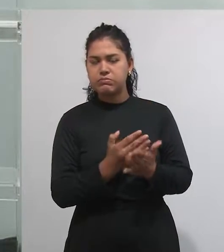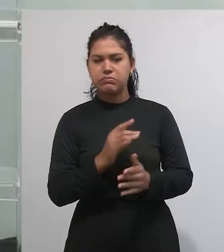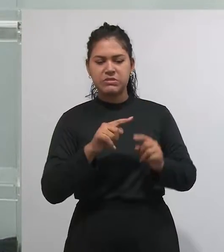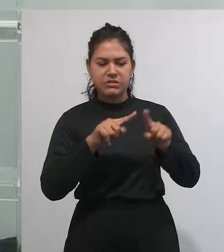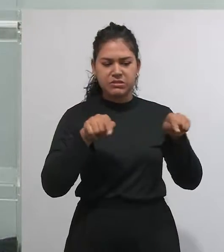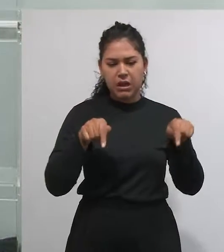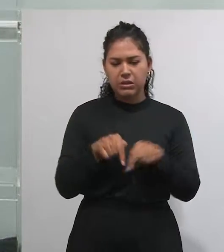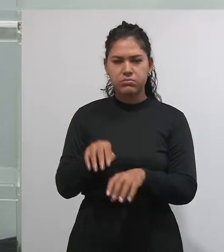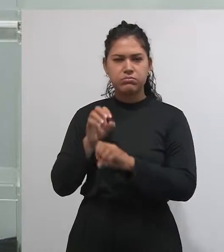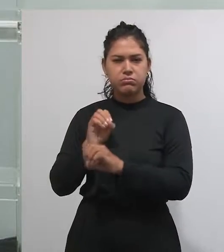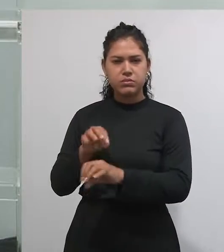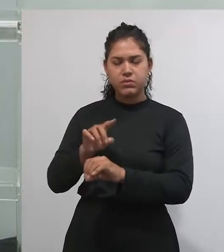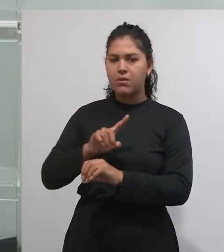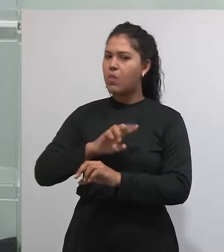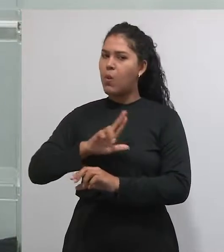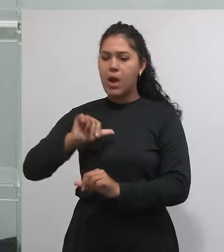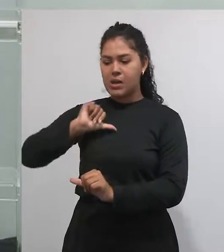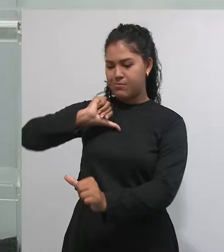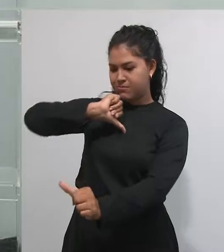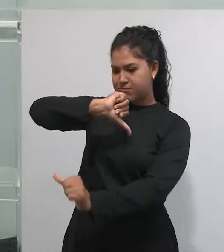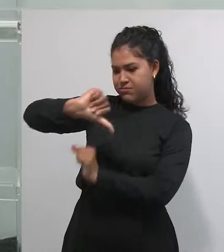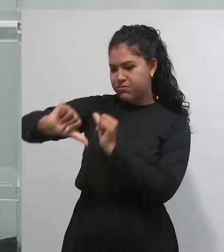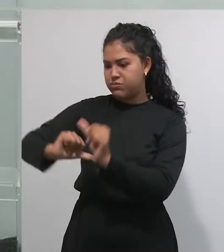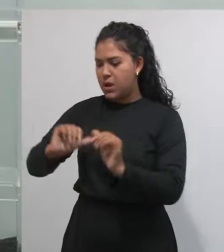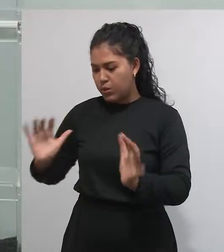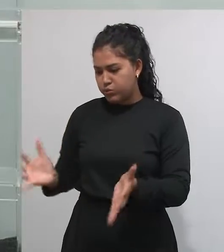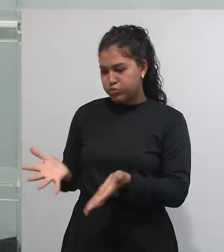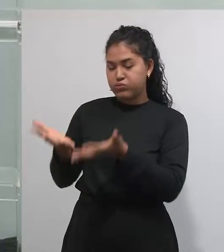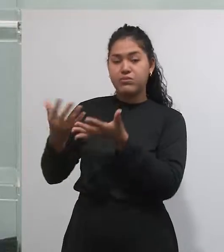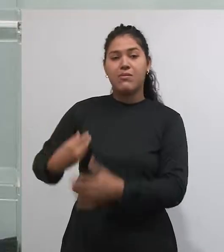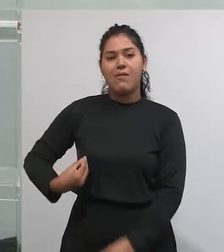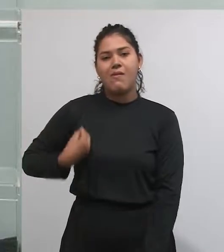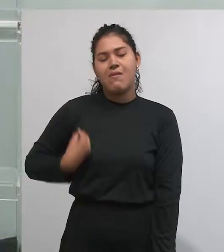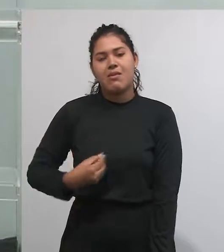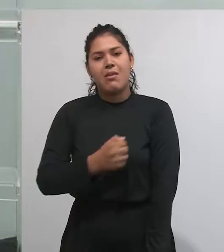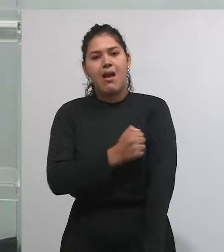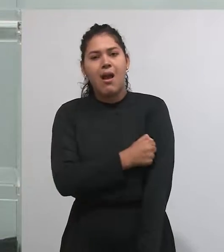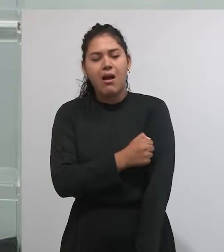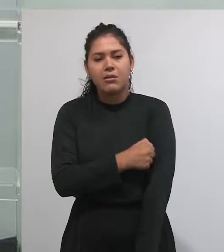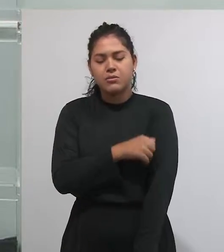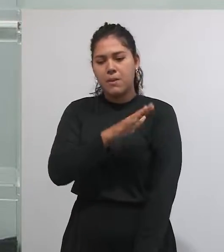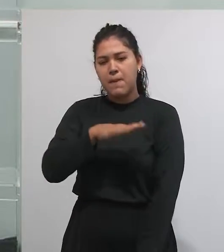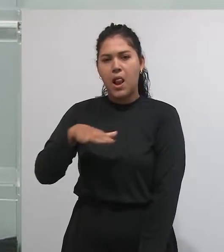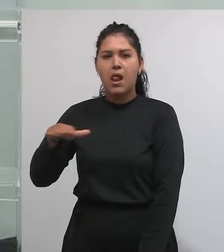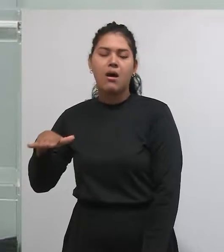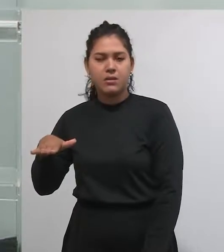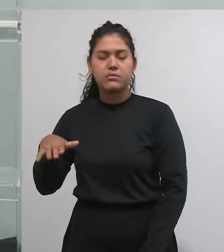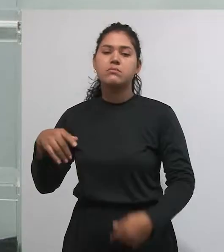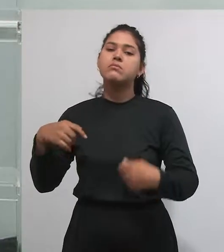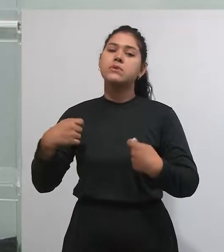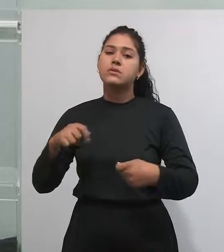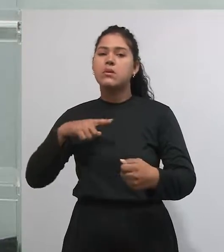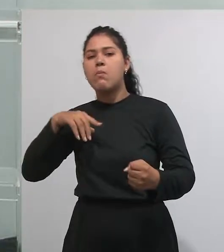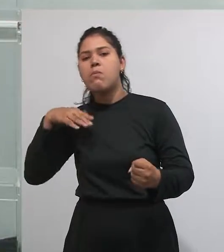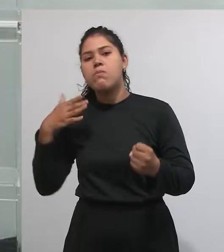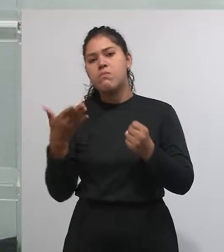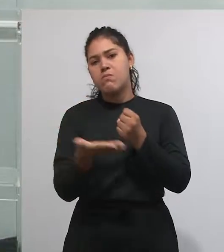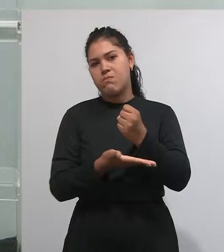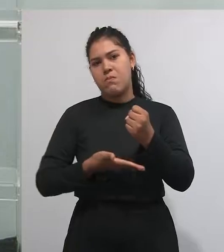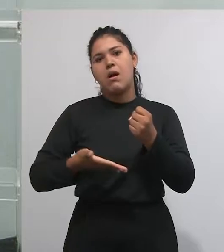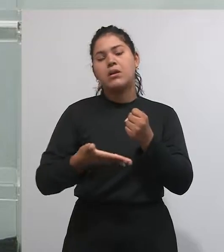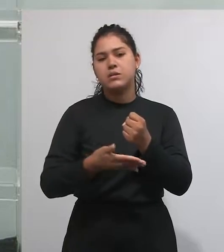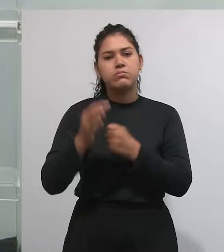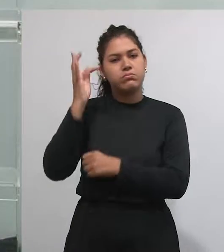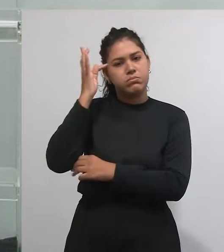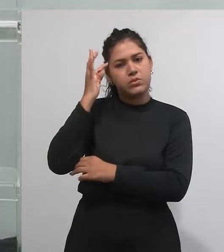que estar na sala de aula, é transformar vidas. Né? E essa transformação tem que estar bem embasada, ela tem que estar